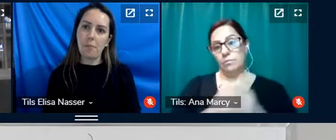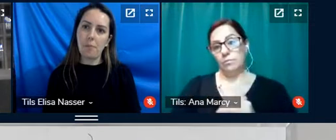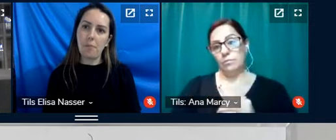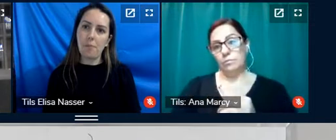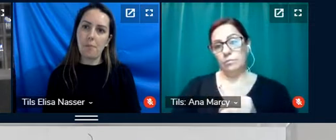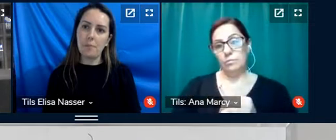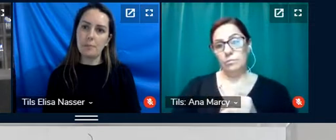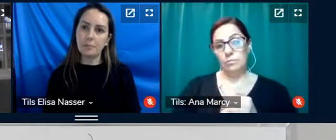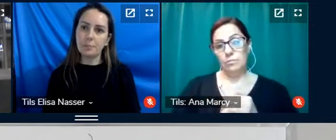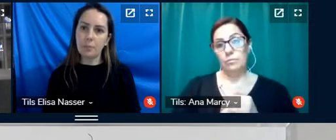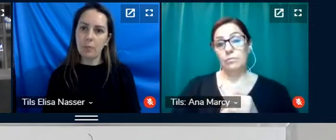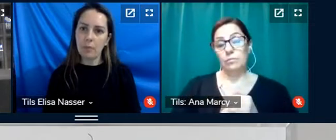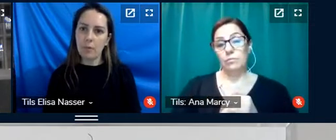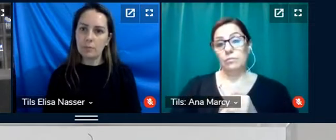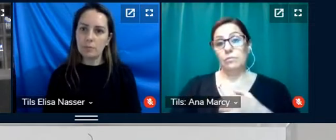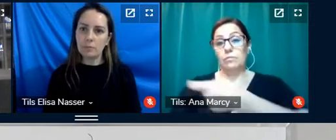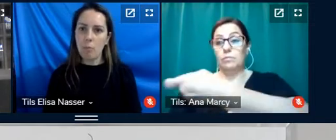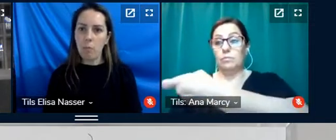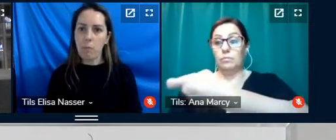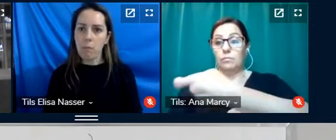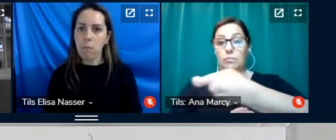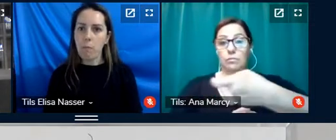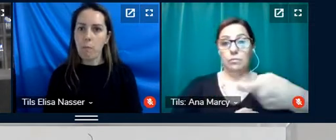Esse aqui para o mais x,